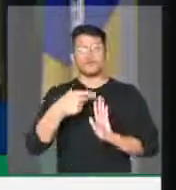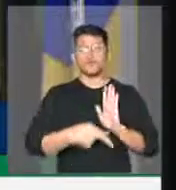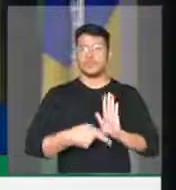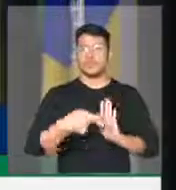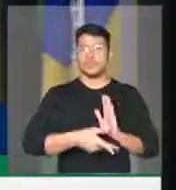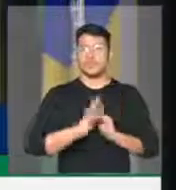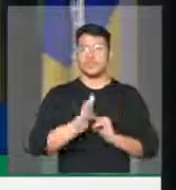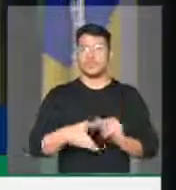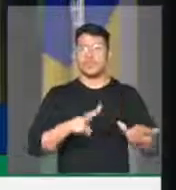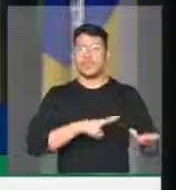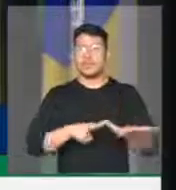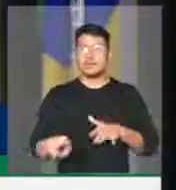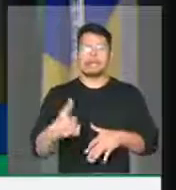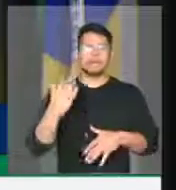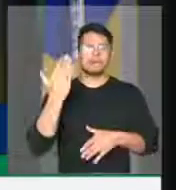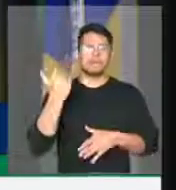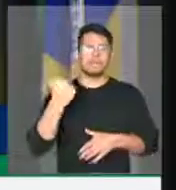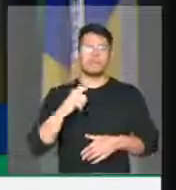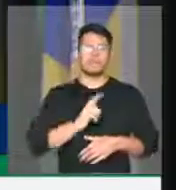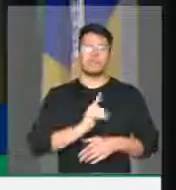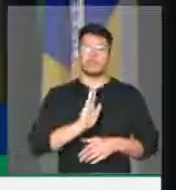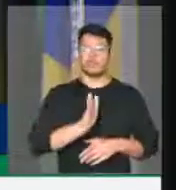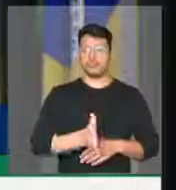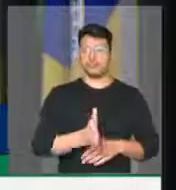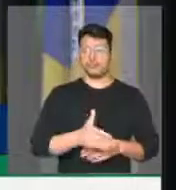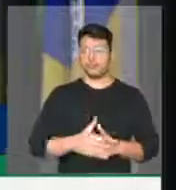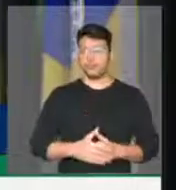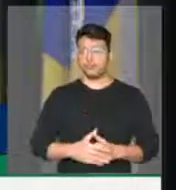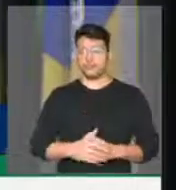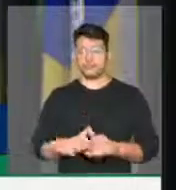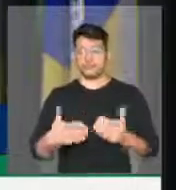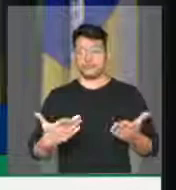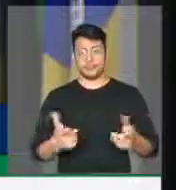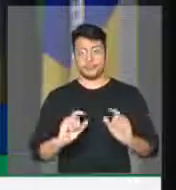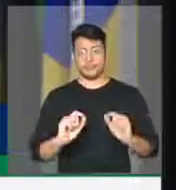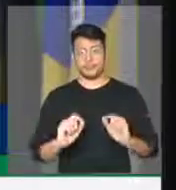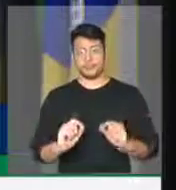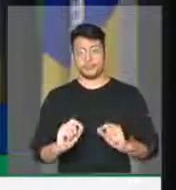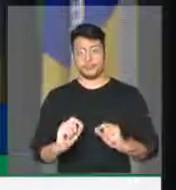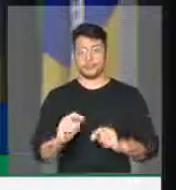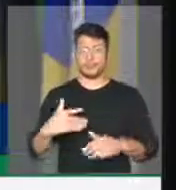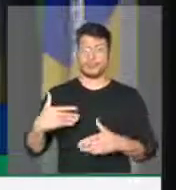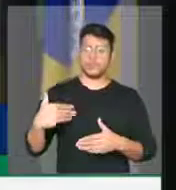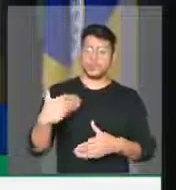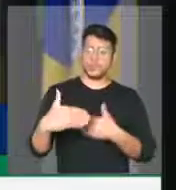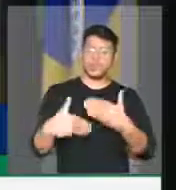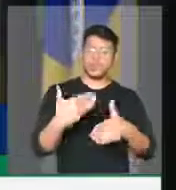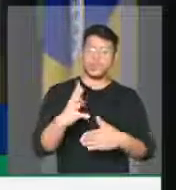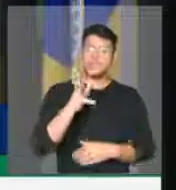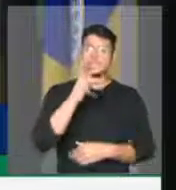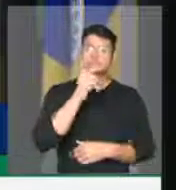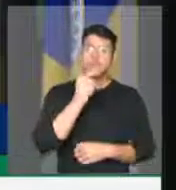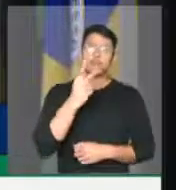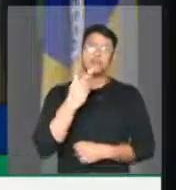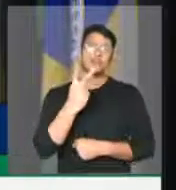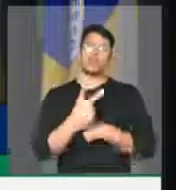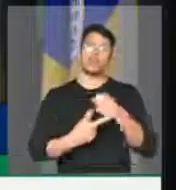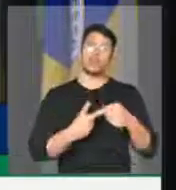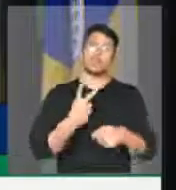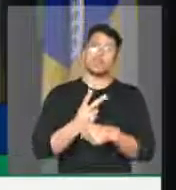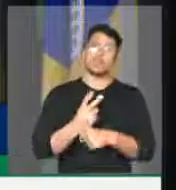processo da mais ampla transparência, e cuja remate demora ainda mais cerca de 2, 3 anos, o que mostra a